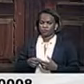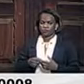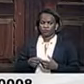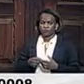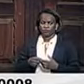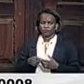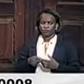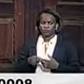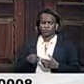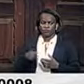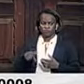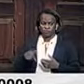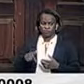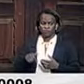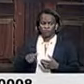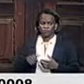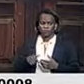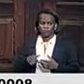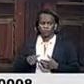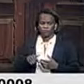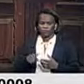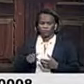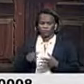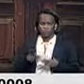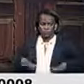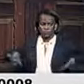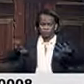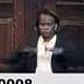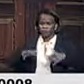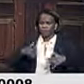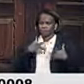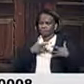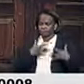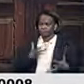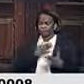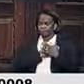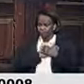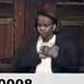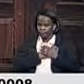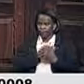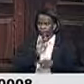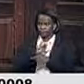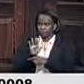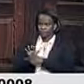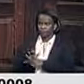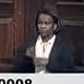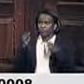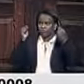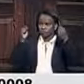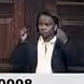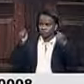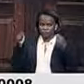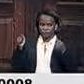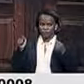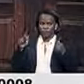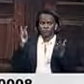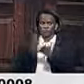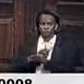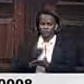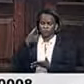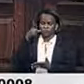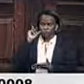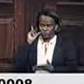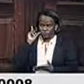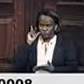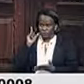extra pauta, manifestar a minha solidariedade à manifestação acontecida